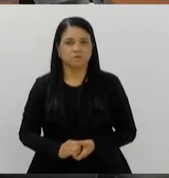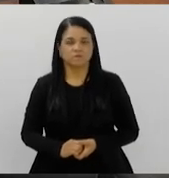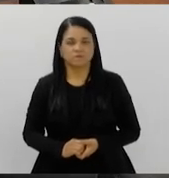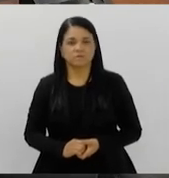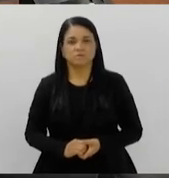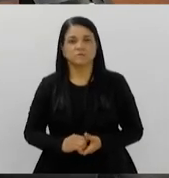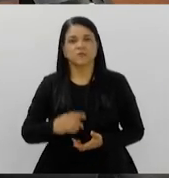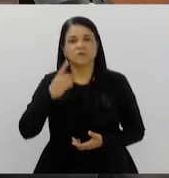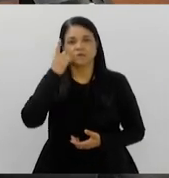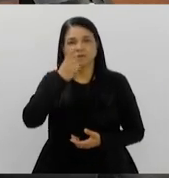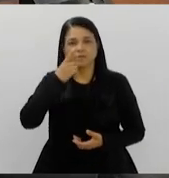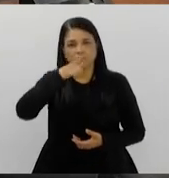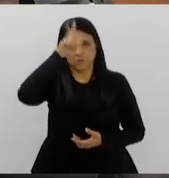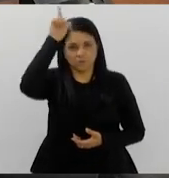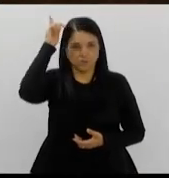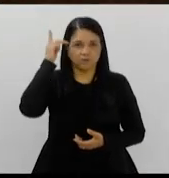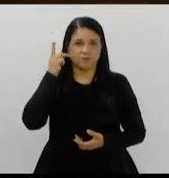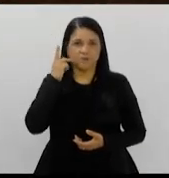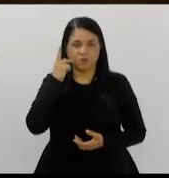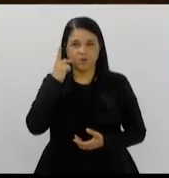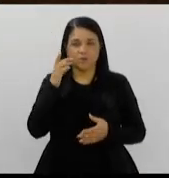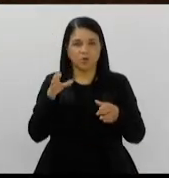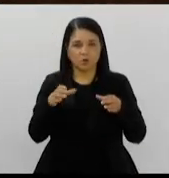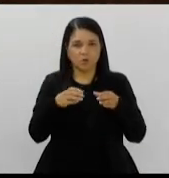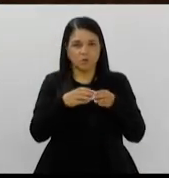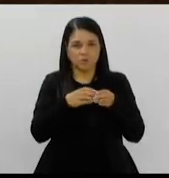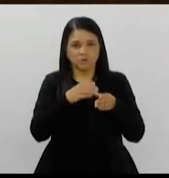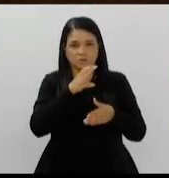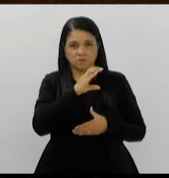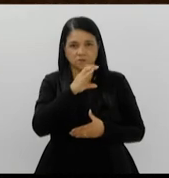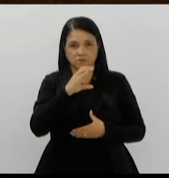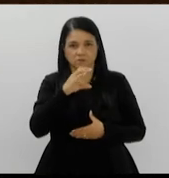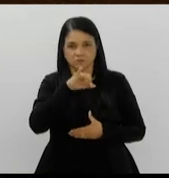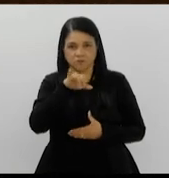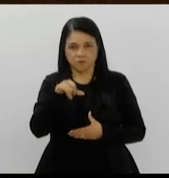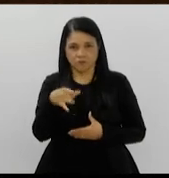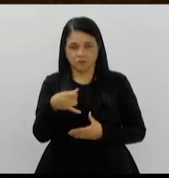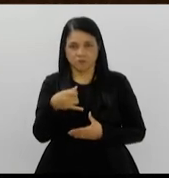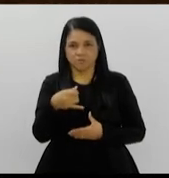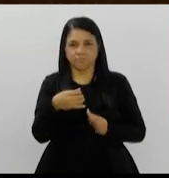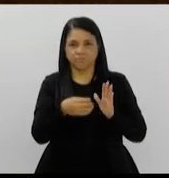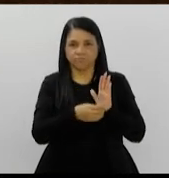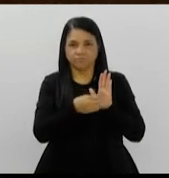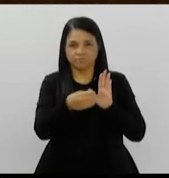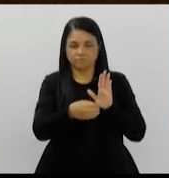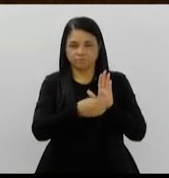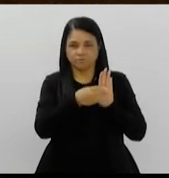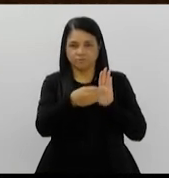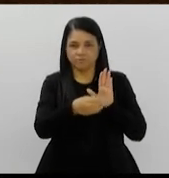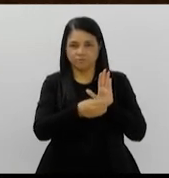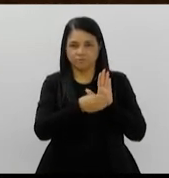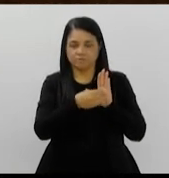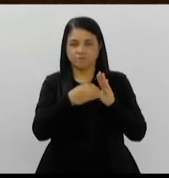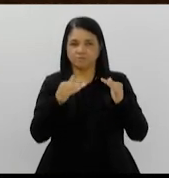Deputado Luiz Paulo. Pela Comissão de Constituição e Justiça, senhora presidente, estou dando parecer